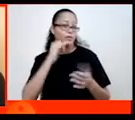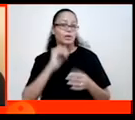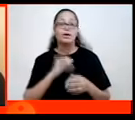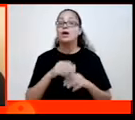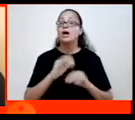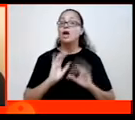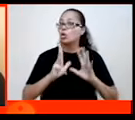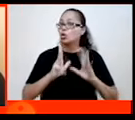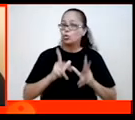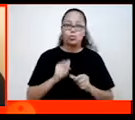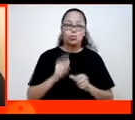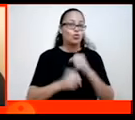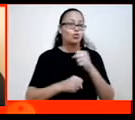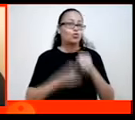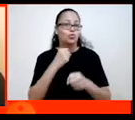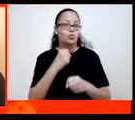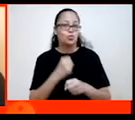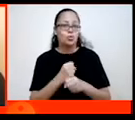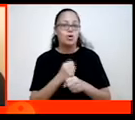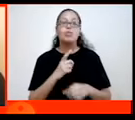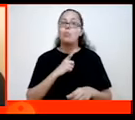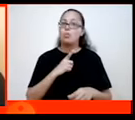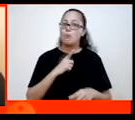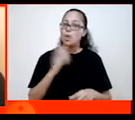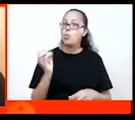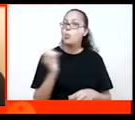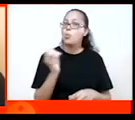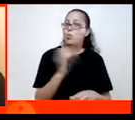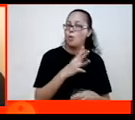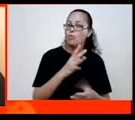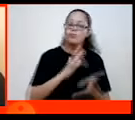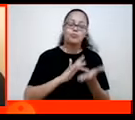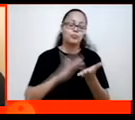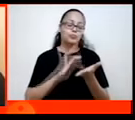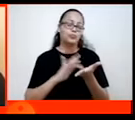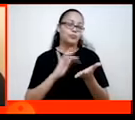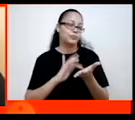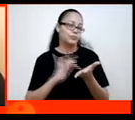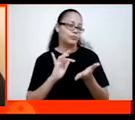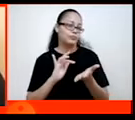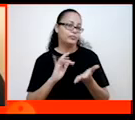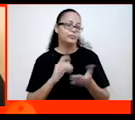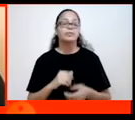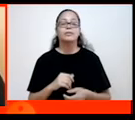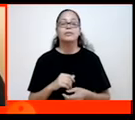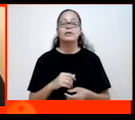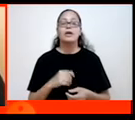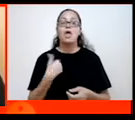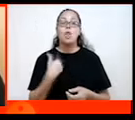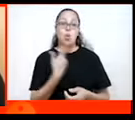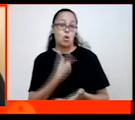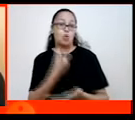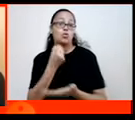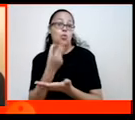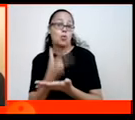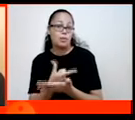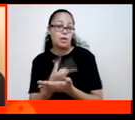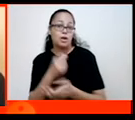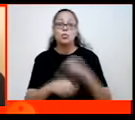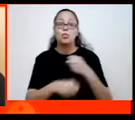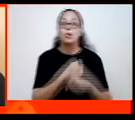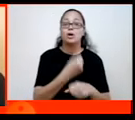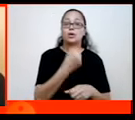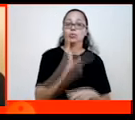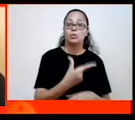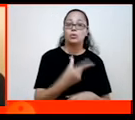ano nós temos um lançamento de um novo modelo de determinada marca. Então a gente compra um smartphone em